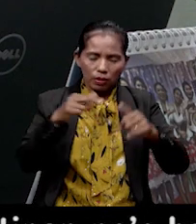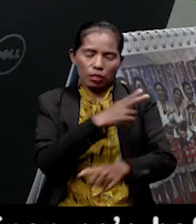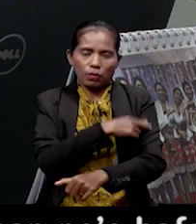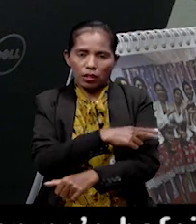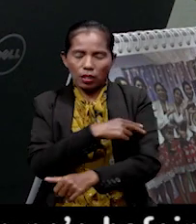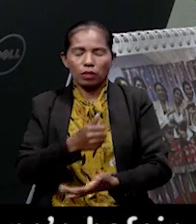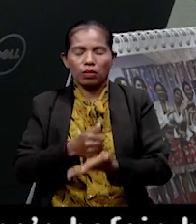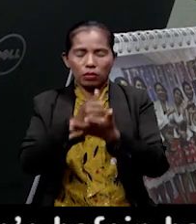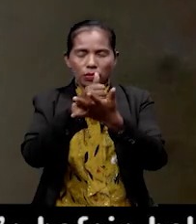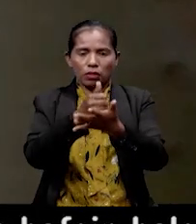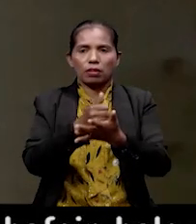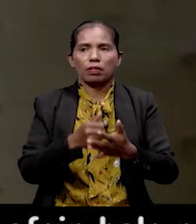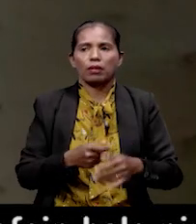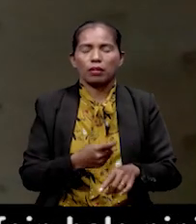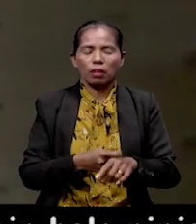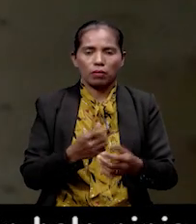halo atingimento iha tempo kalang.